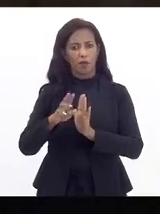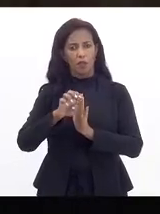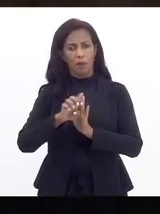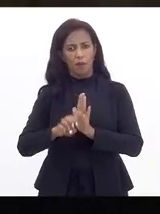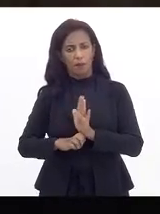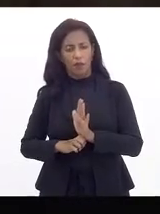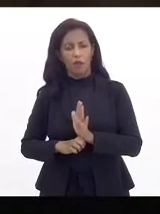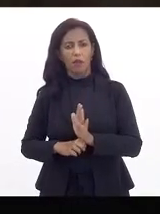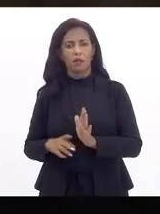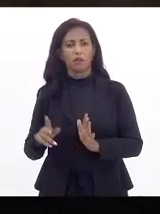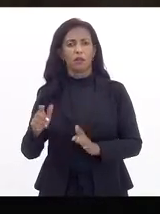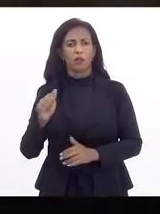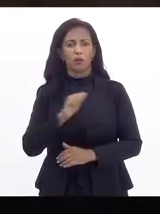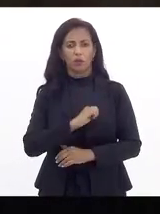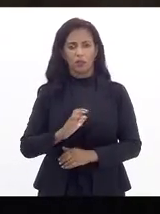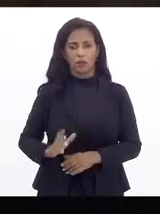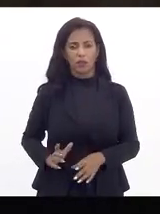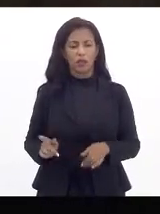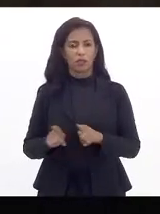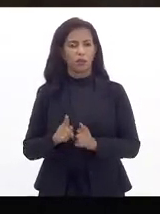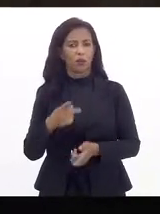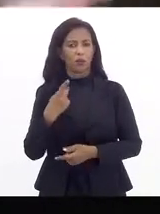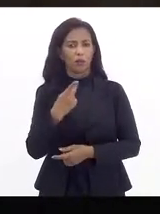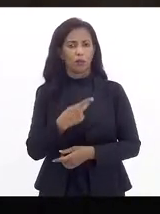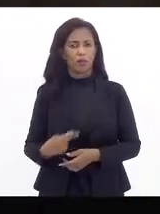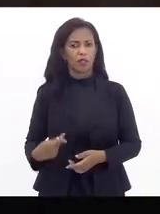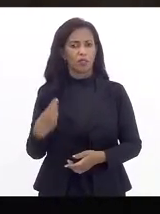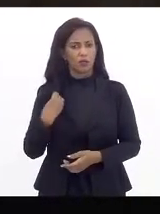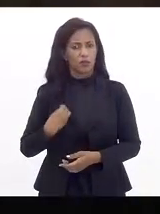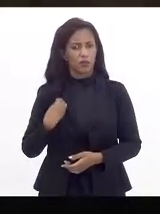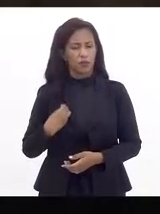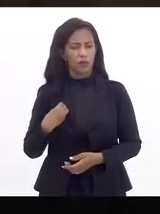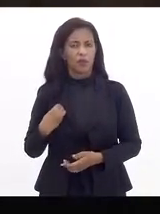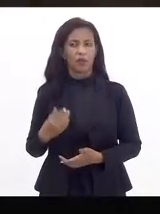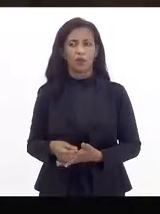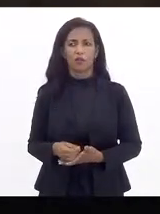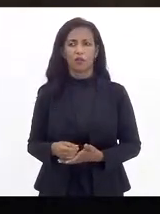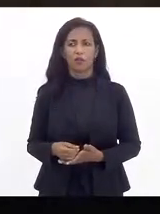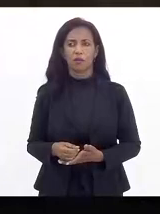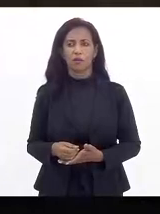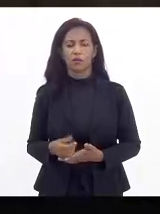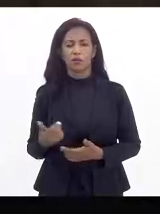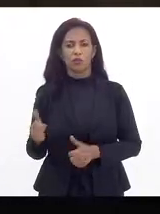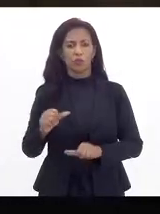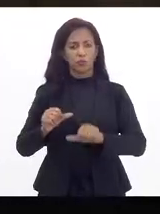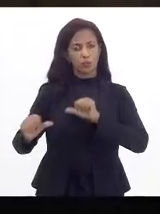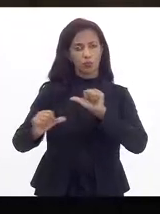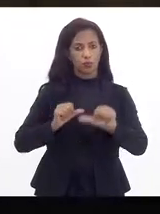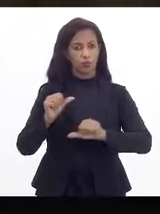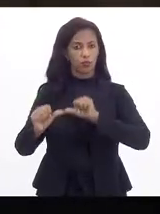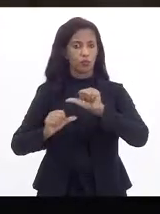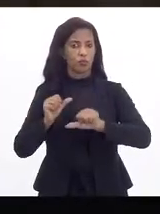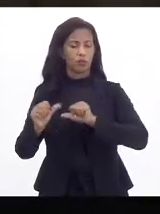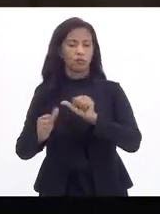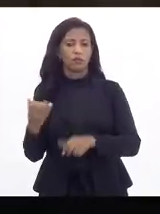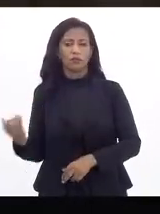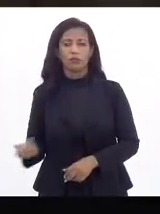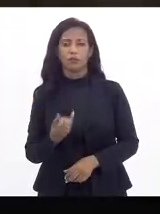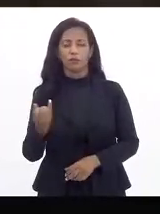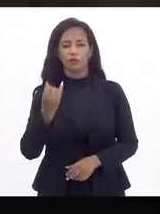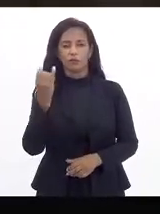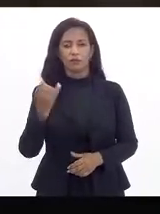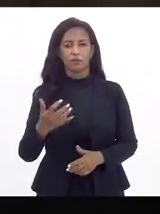Deputado André Ciliano, como presidente da Casa, ainda vivendo aquela situação de interinidade, foi muito importante,